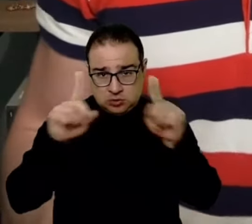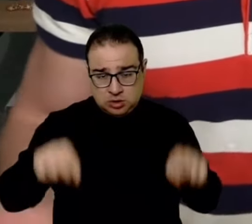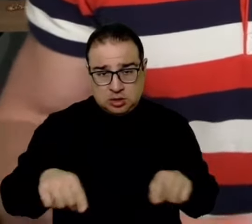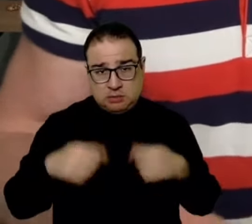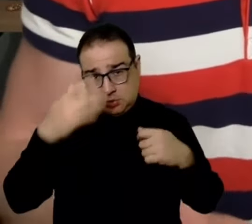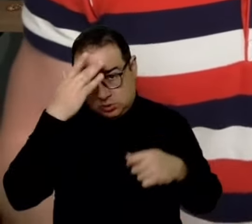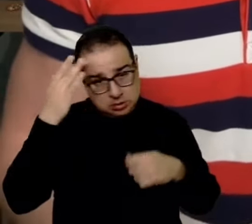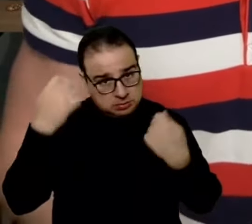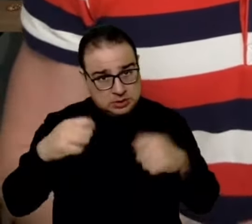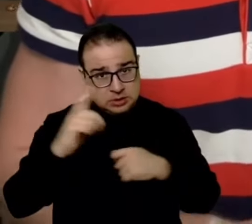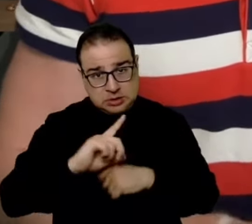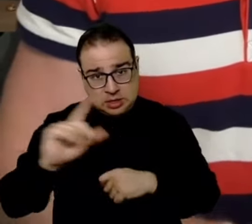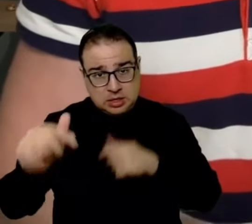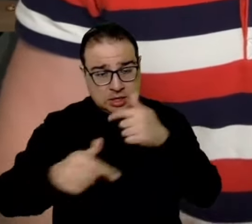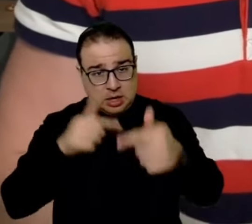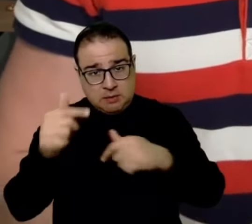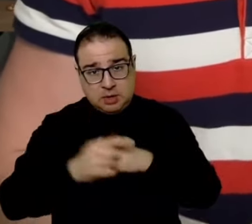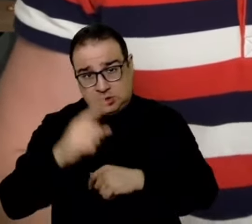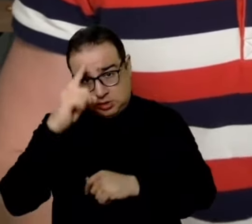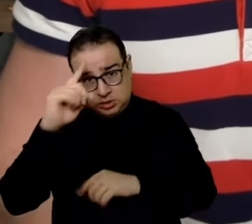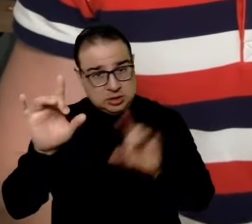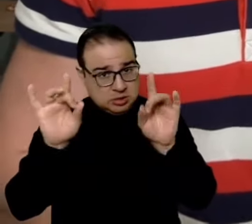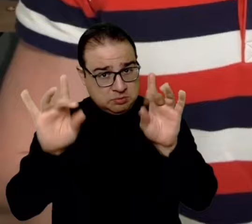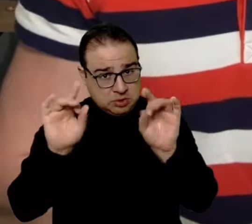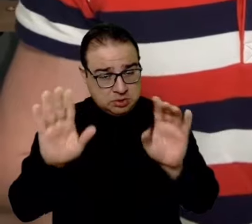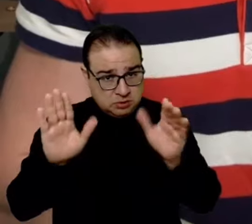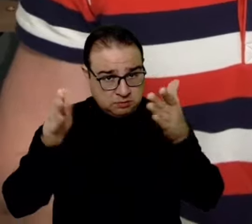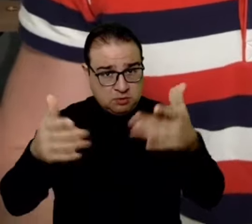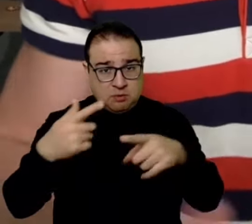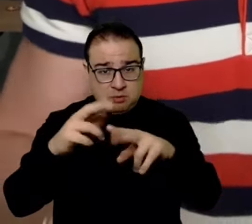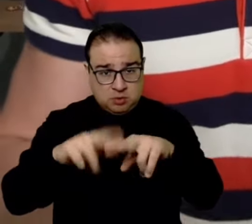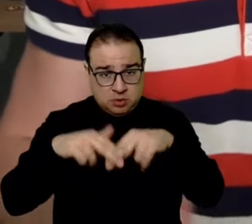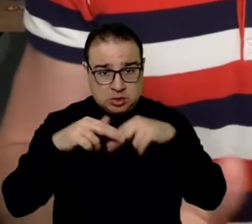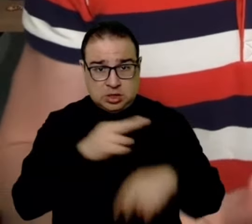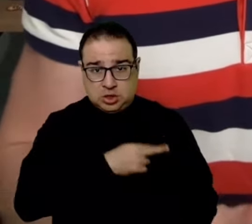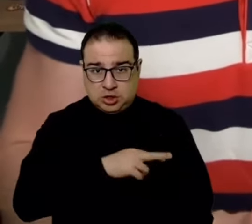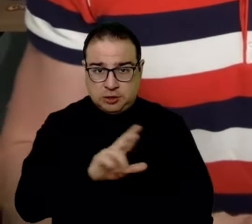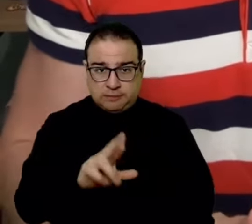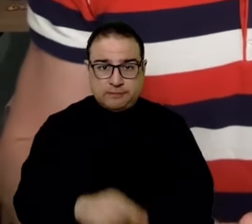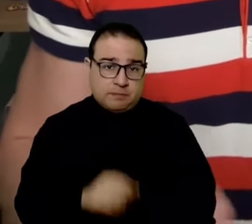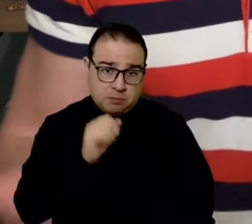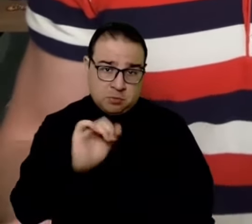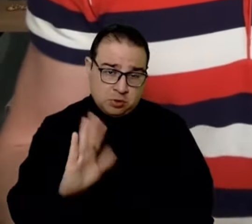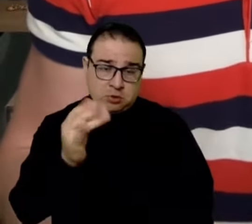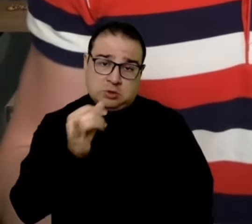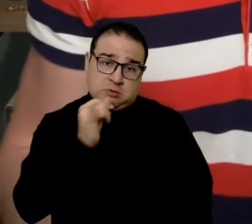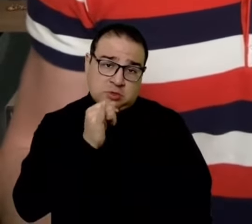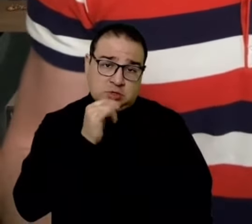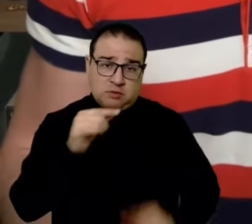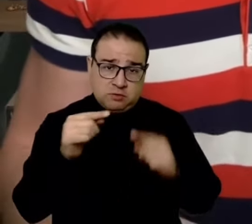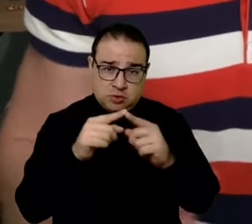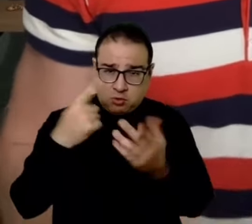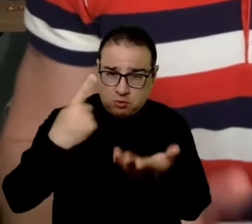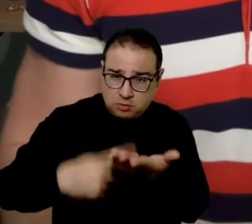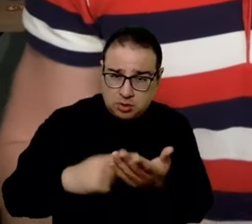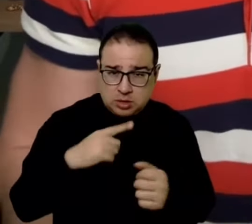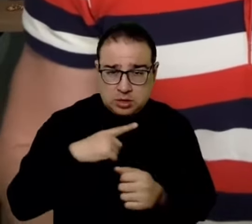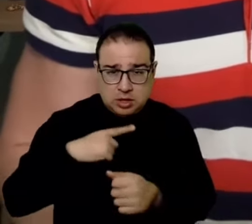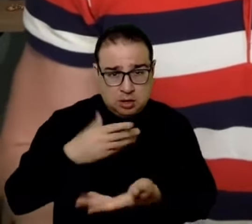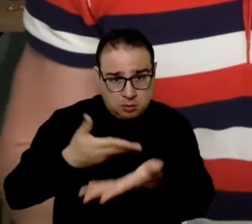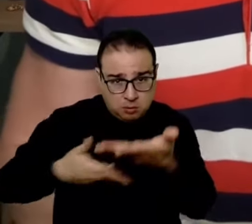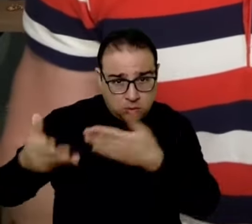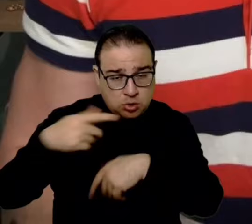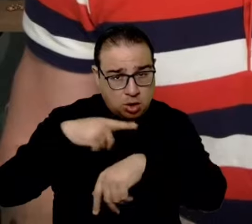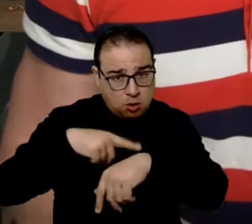empregador e quem precisa se ausentar do trabalho em dias específicos por causa da religião. Pode ser, inclusive, um acordo